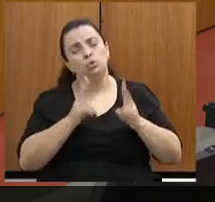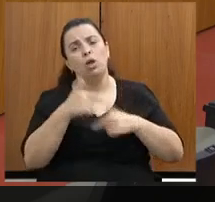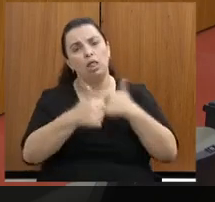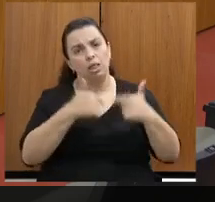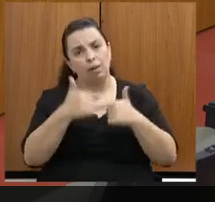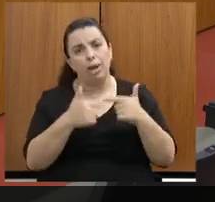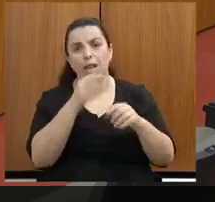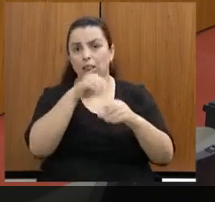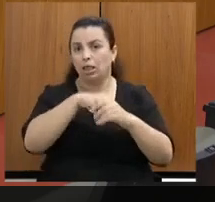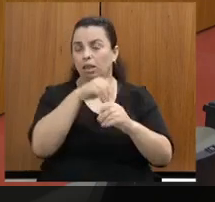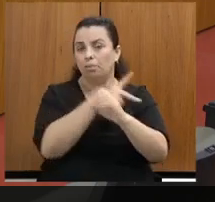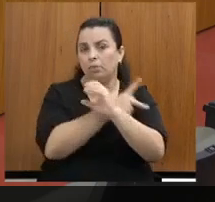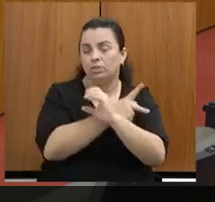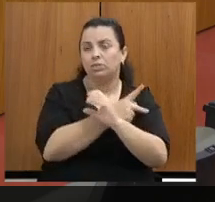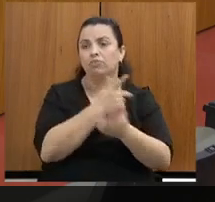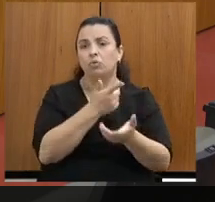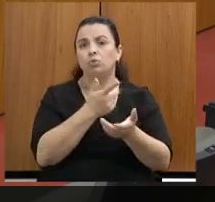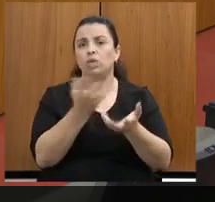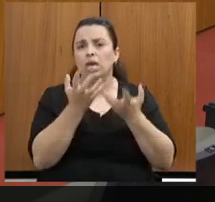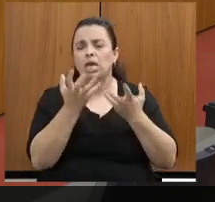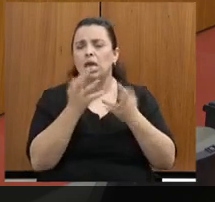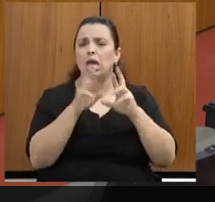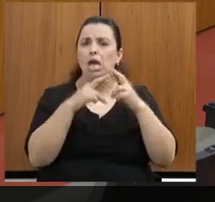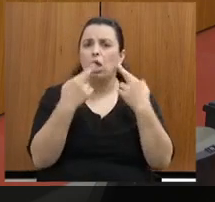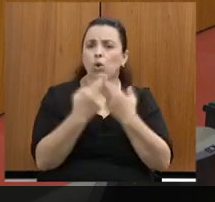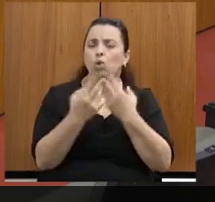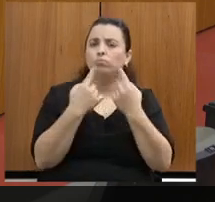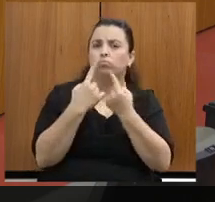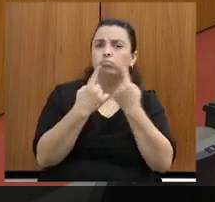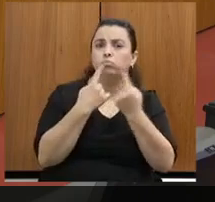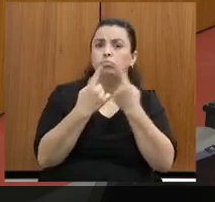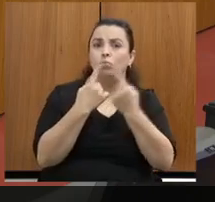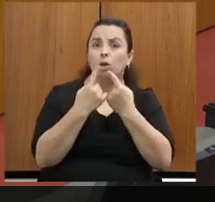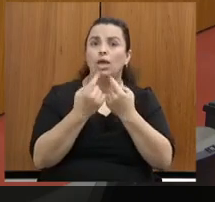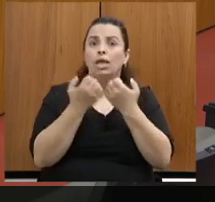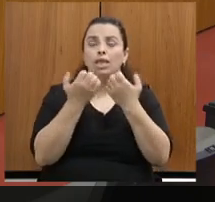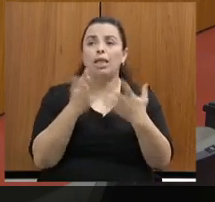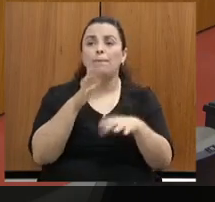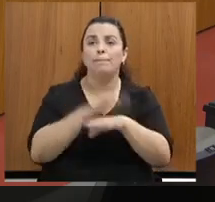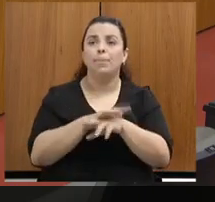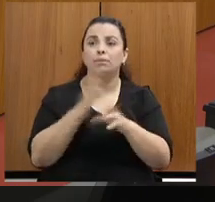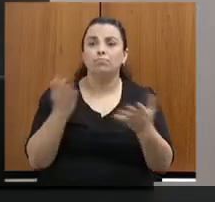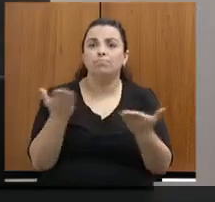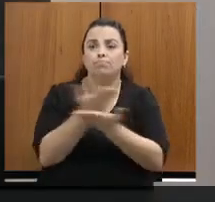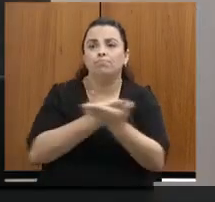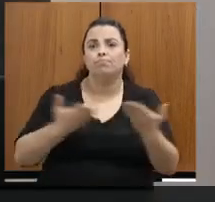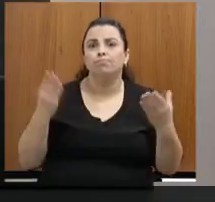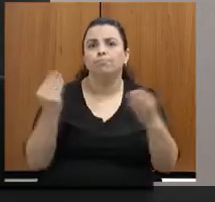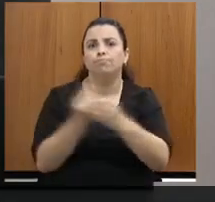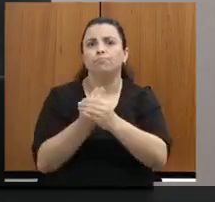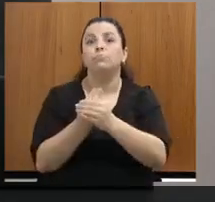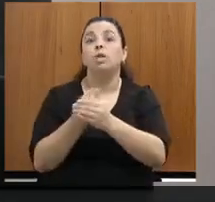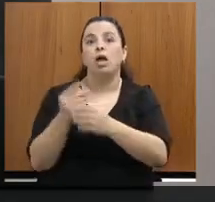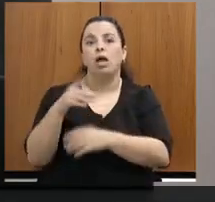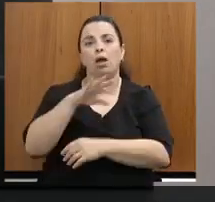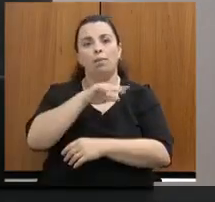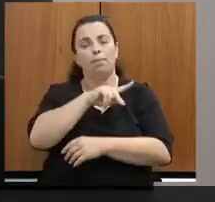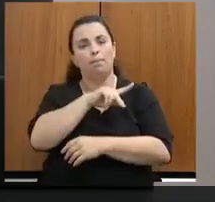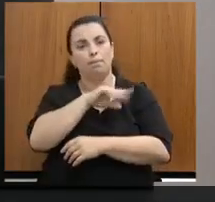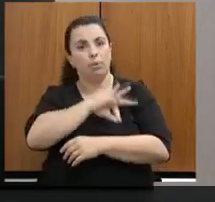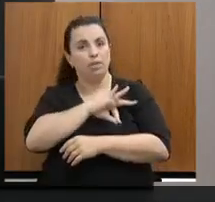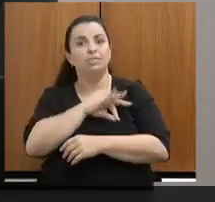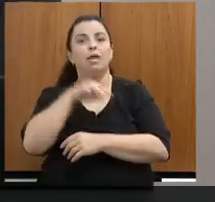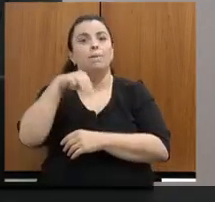buscar reuniões que permita uma maior integração com a polícia militar e que essa